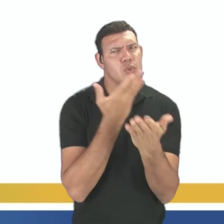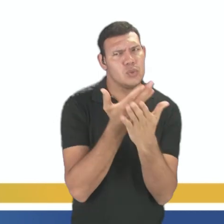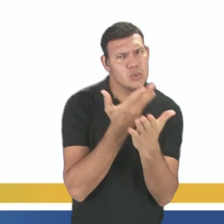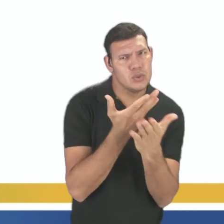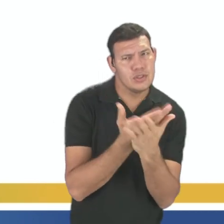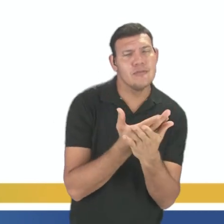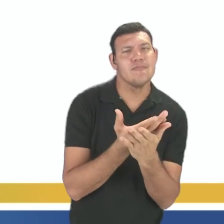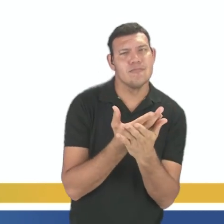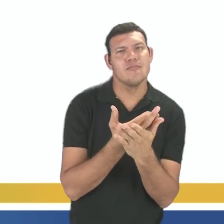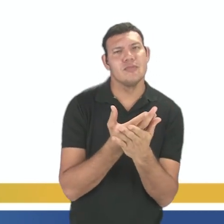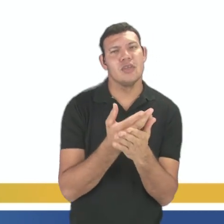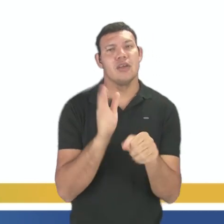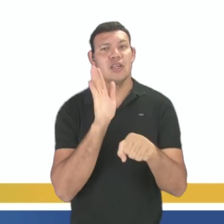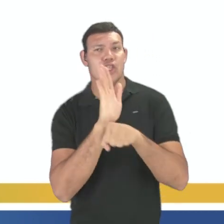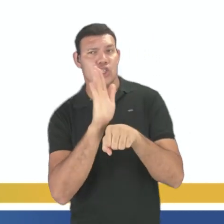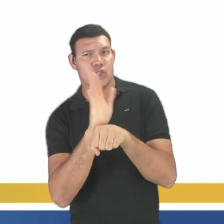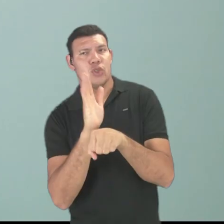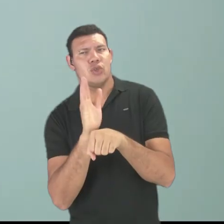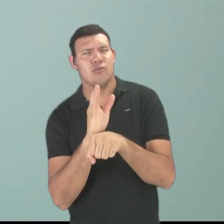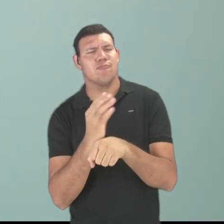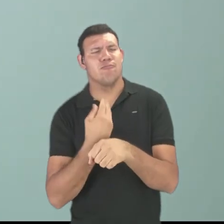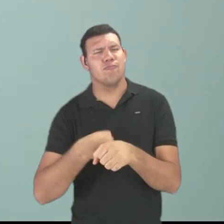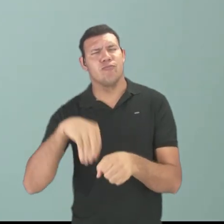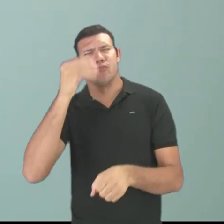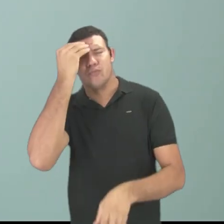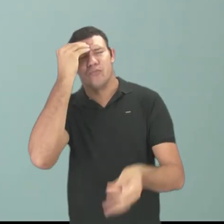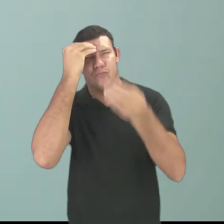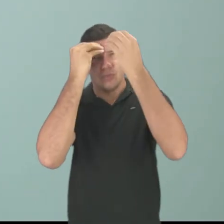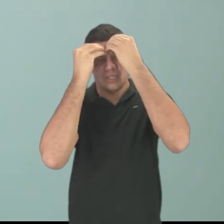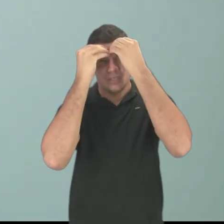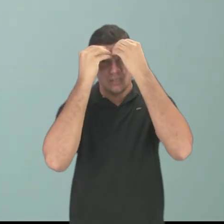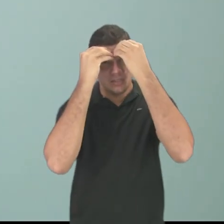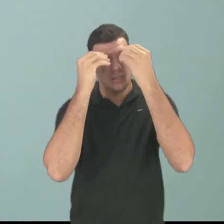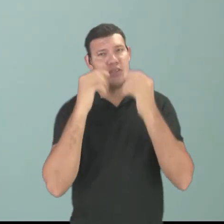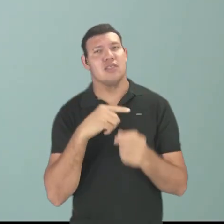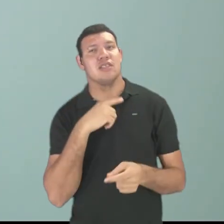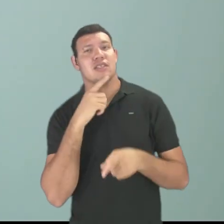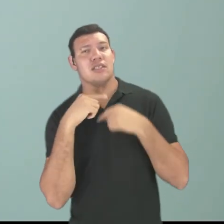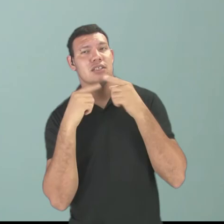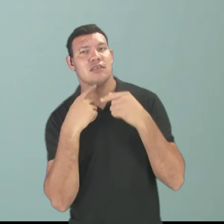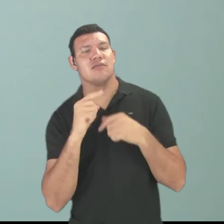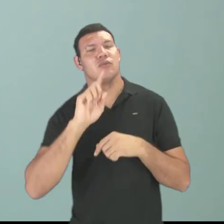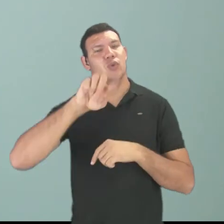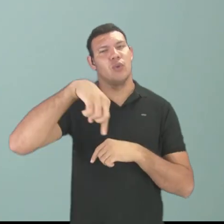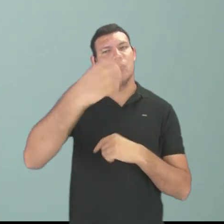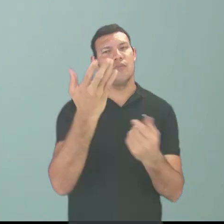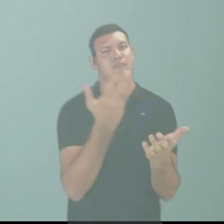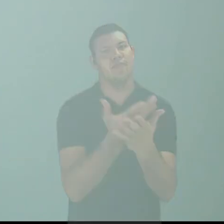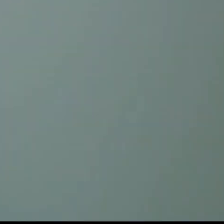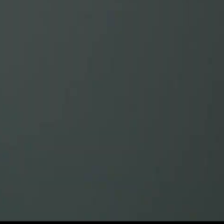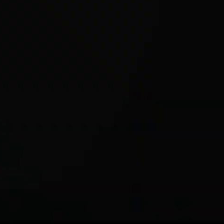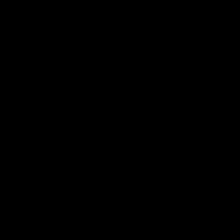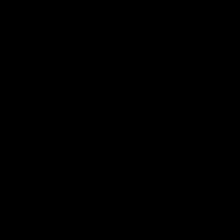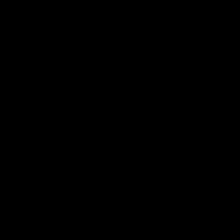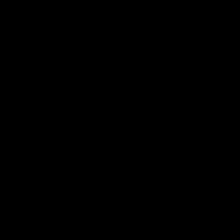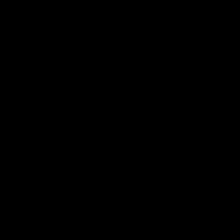consigam entender o assunto e tirar qualquer eventual dúvida. Tudo bem? That's it, guys. Thanks so much for today.